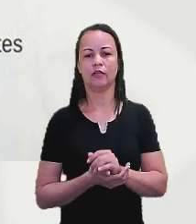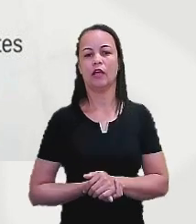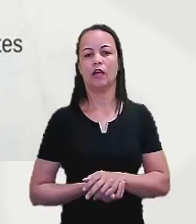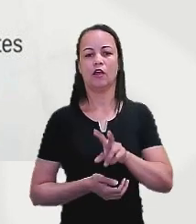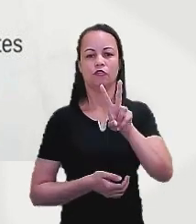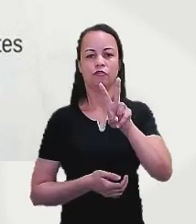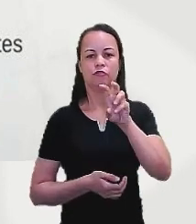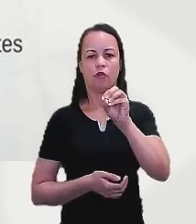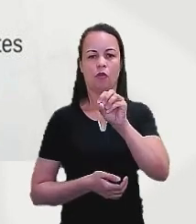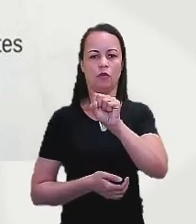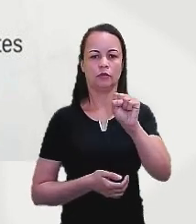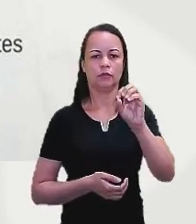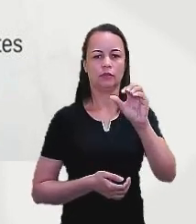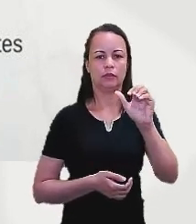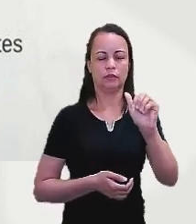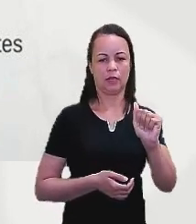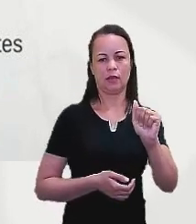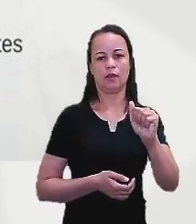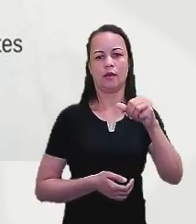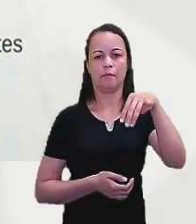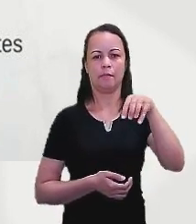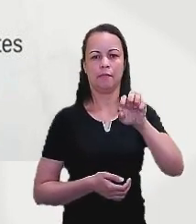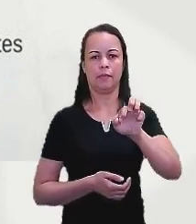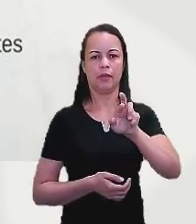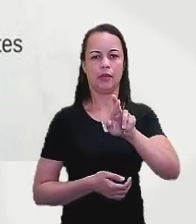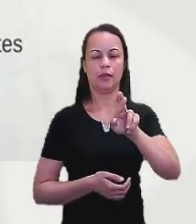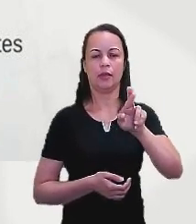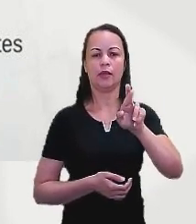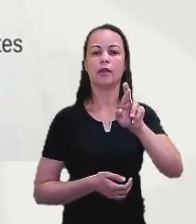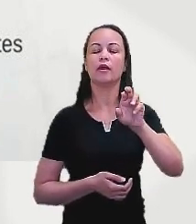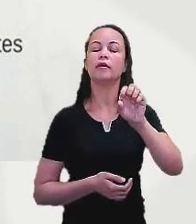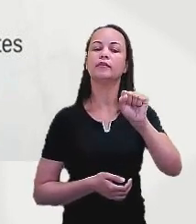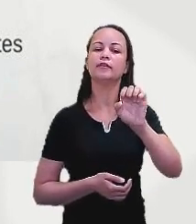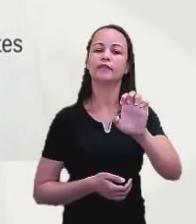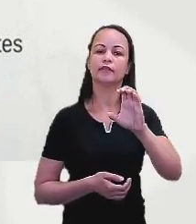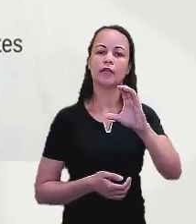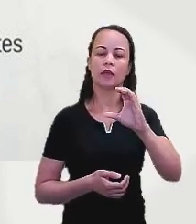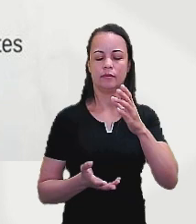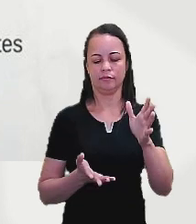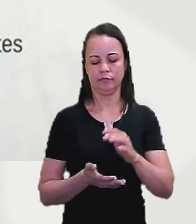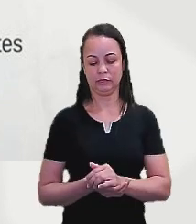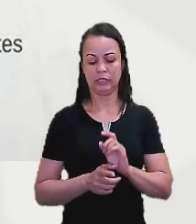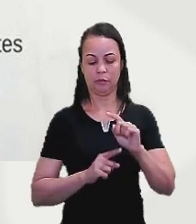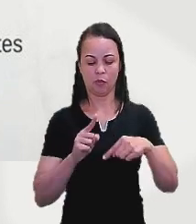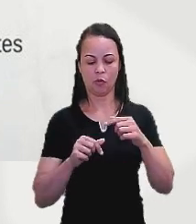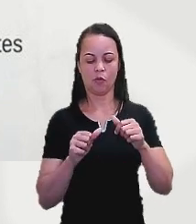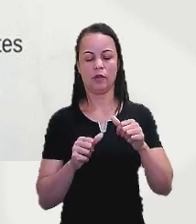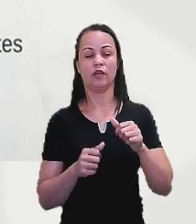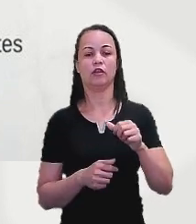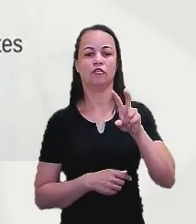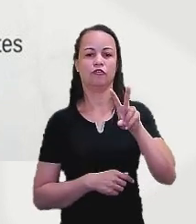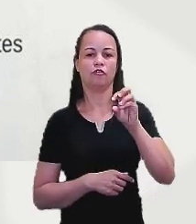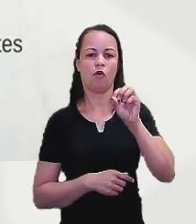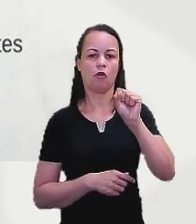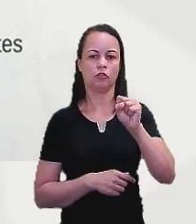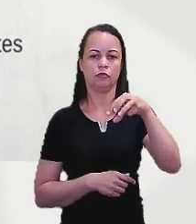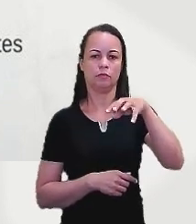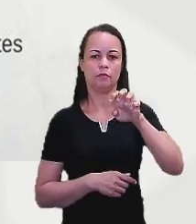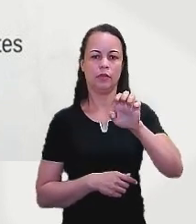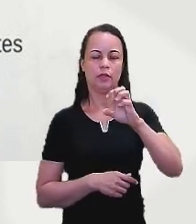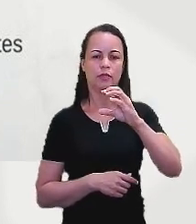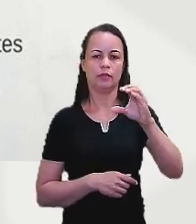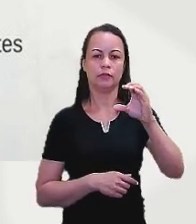vossa mercê. De vossa mercê passou para vós-me-cê. E hoje a gente